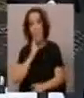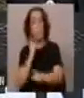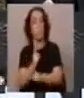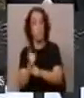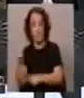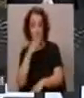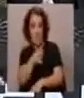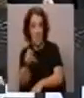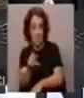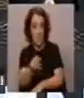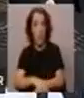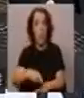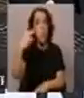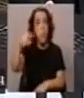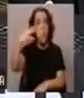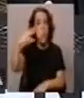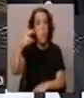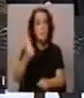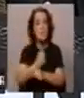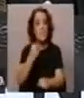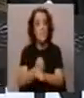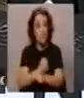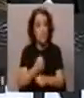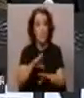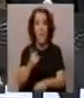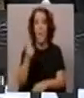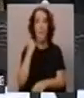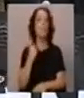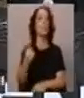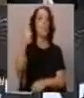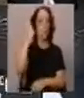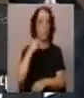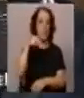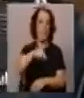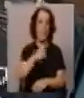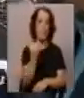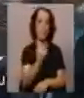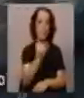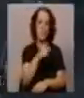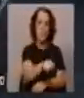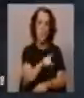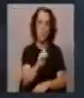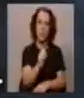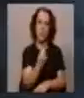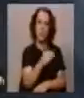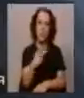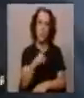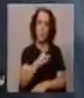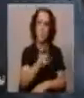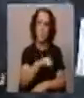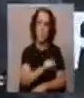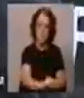tivemos apenas 3 serviços, não estiveram a 100% anteontem na instituição Sousa Martins. Juntamente com isso, hoje uma grande